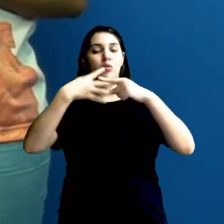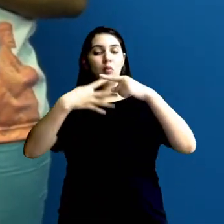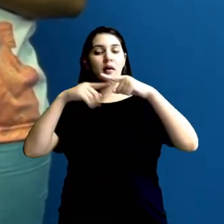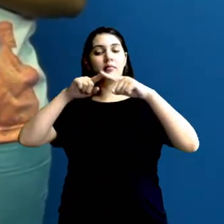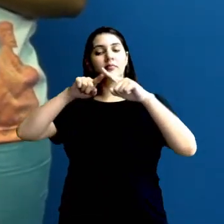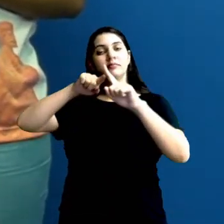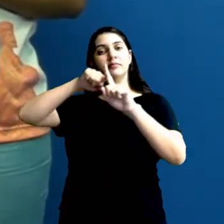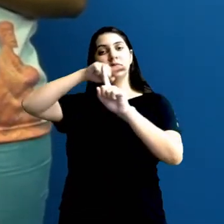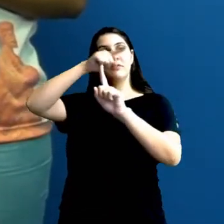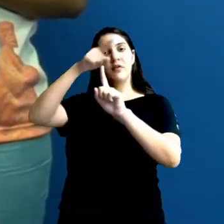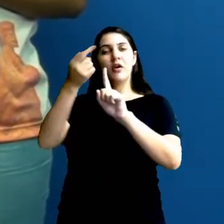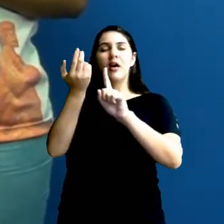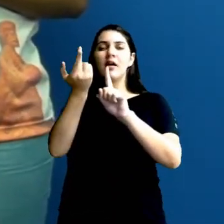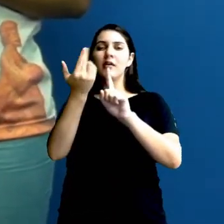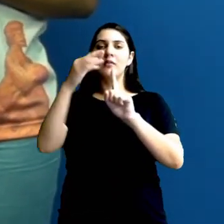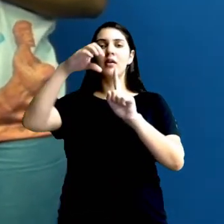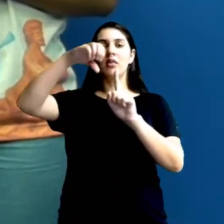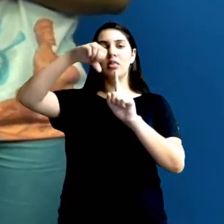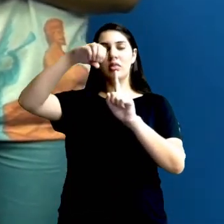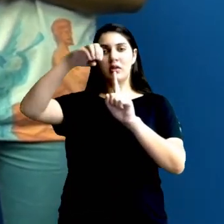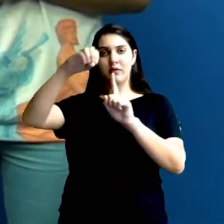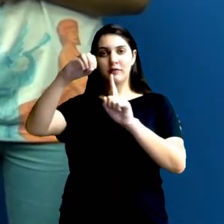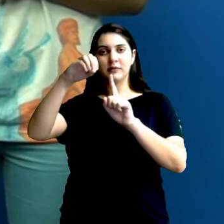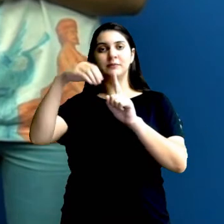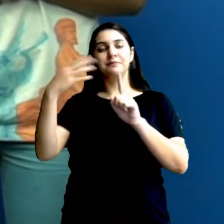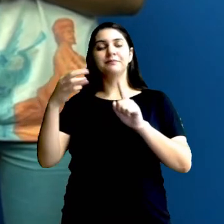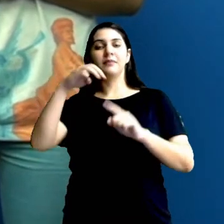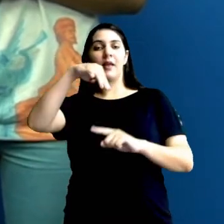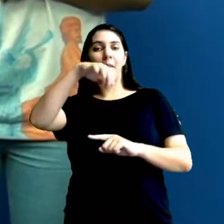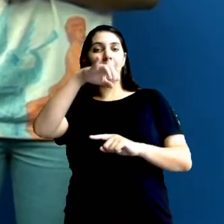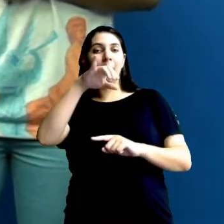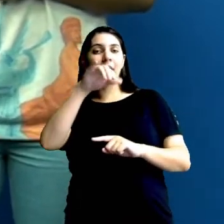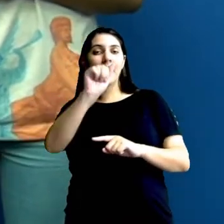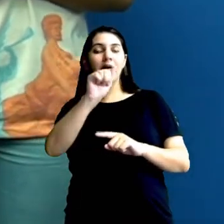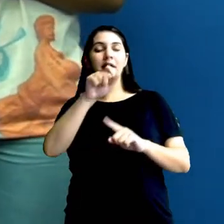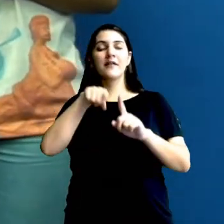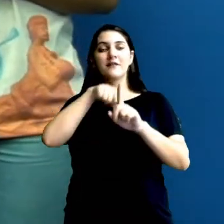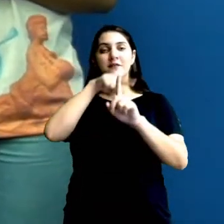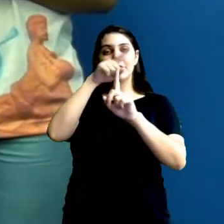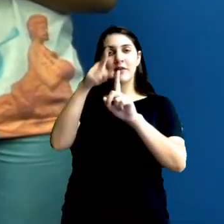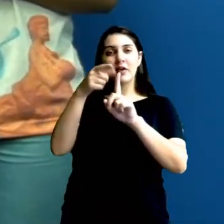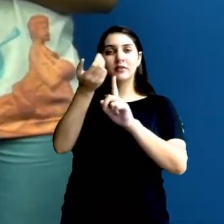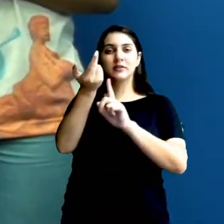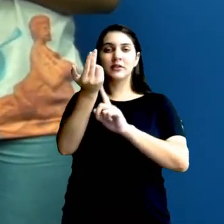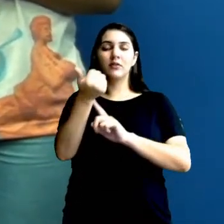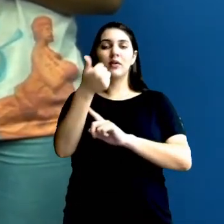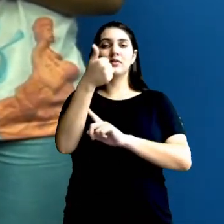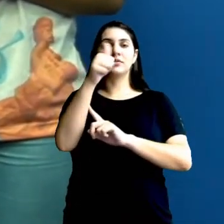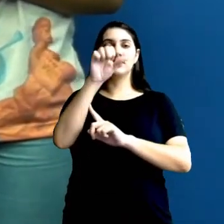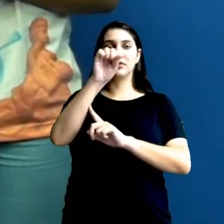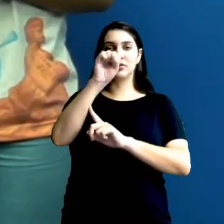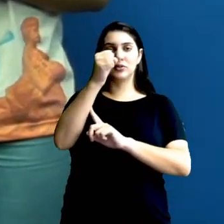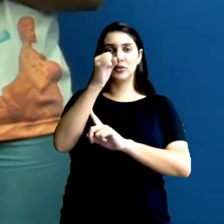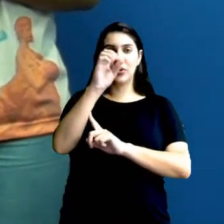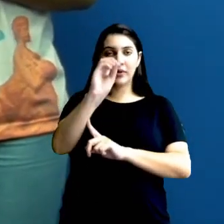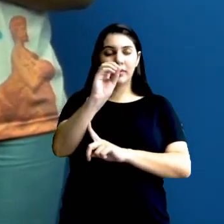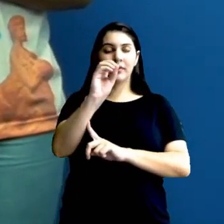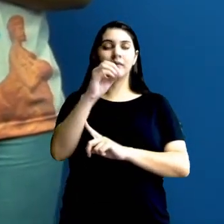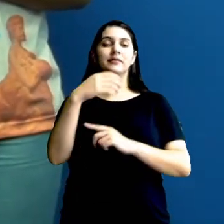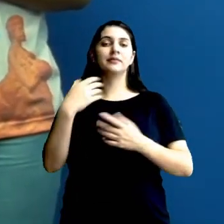é igual a 90 graus. Meia volta é igual a 180 graus.